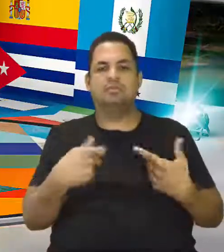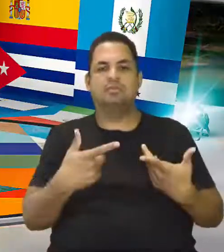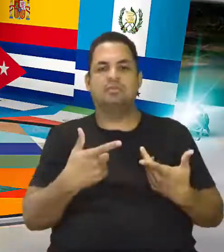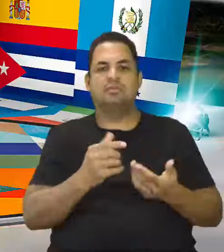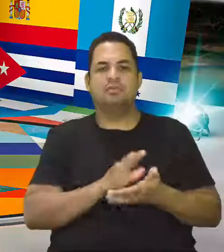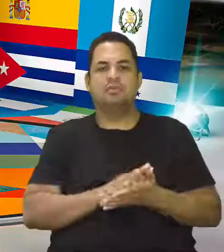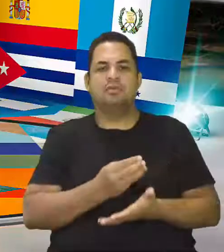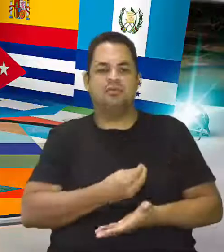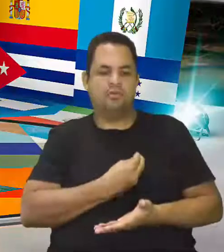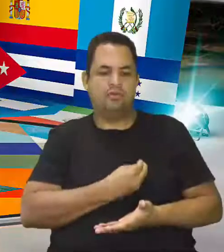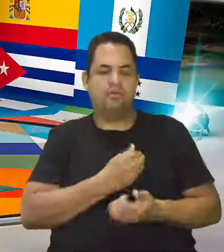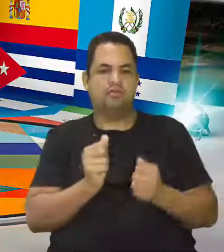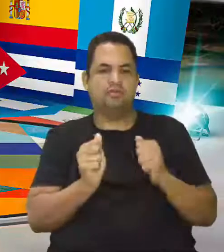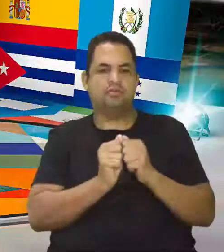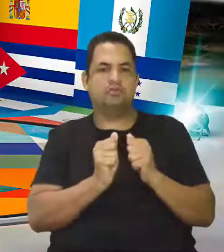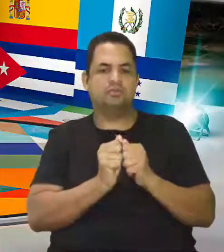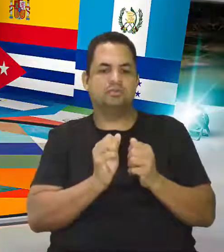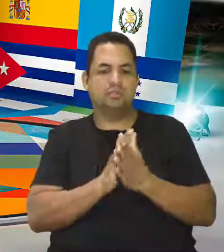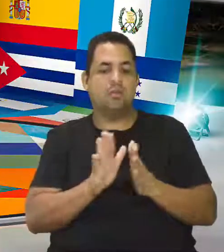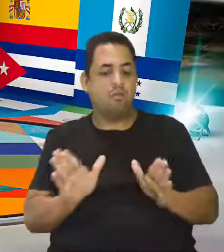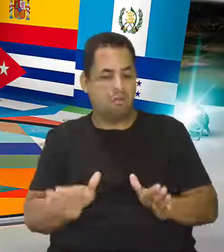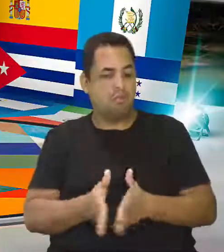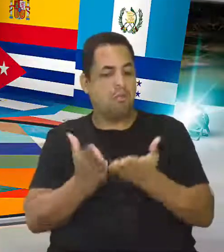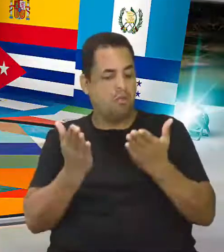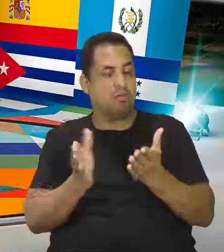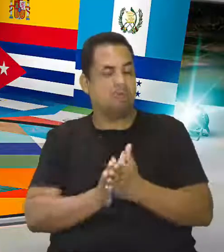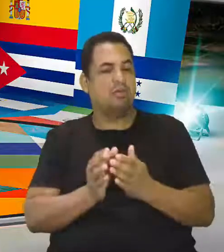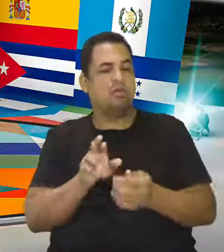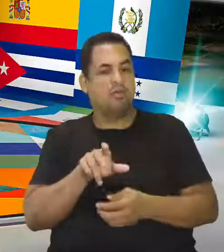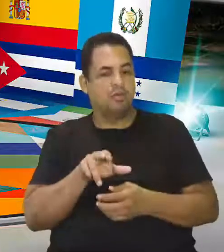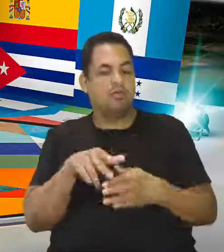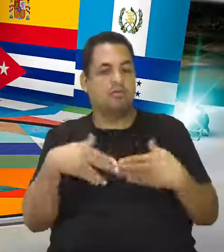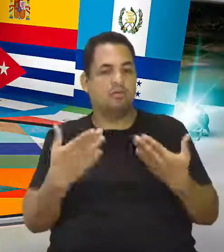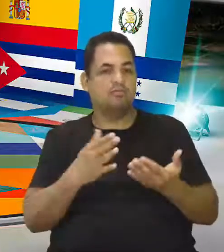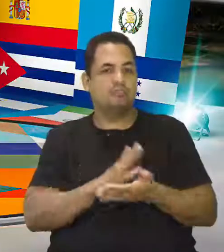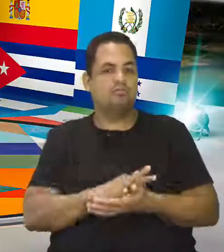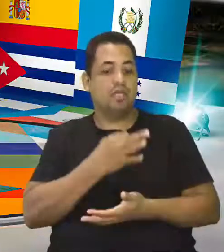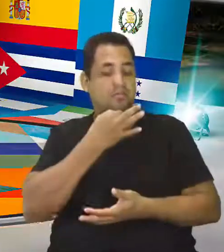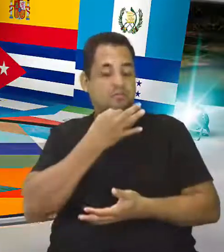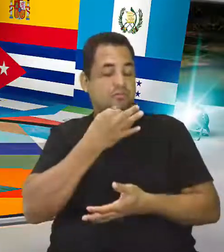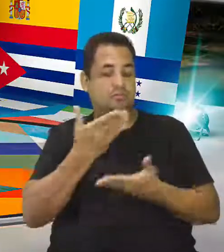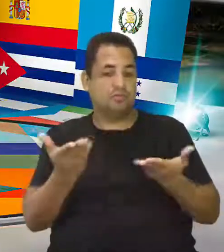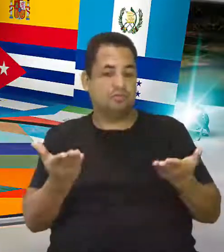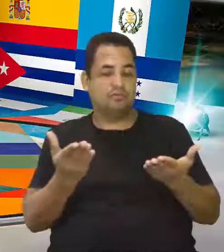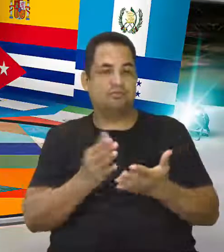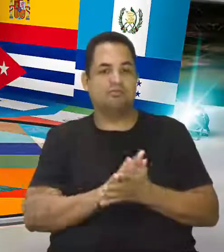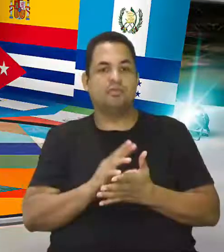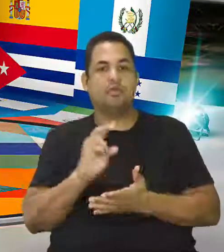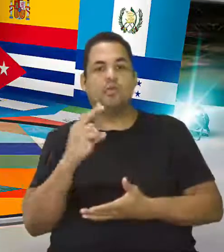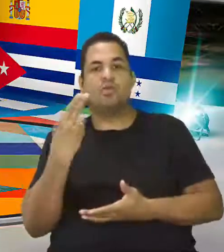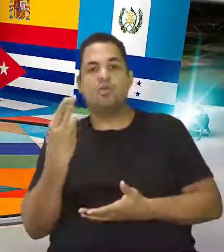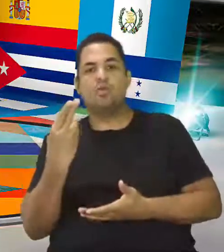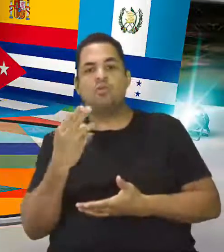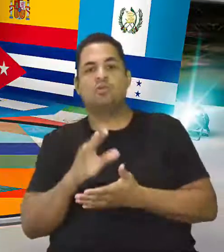ou viver com ela e ser pobre como ela, como se supunha que ela fosse, Sim. Ou